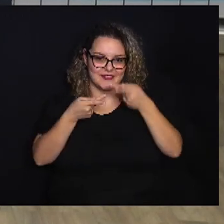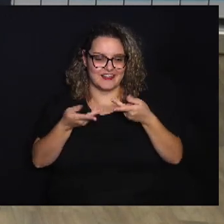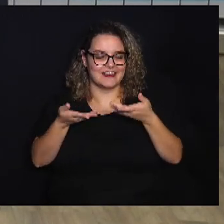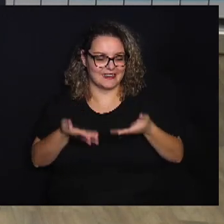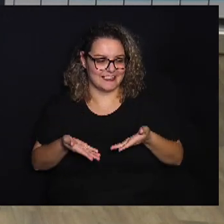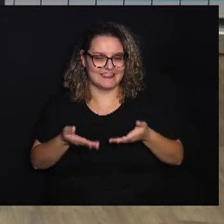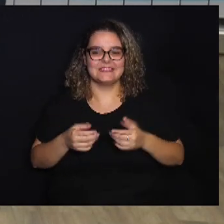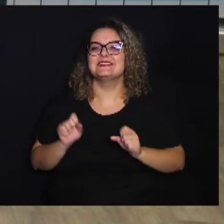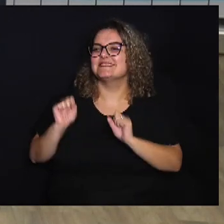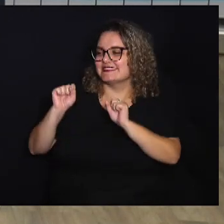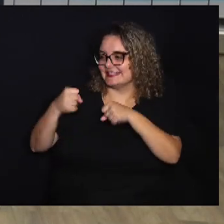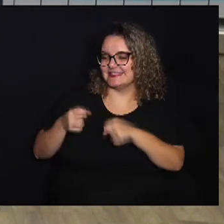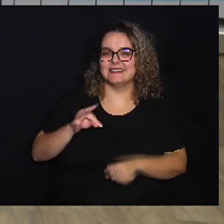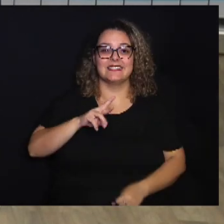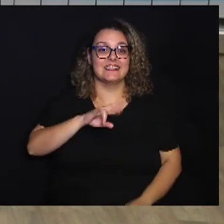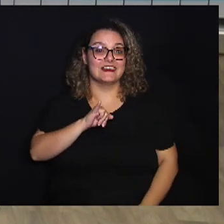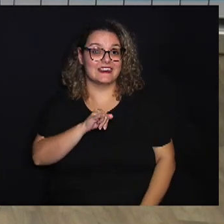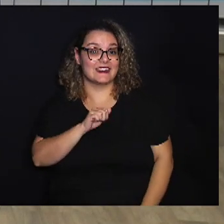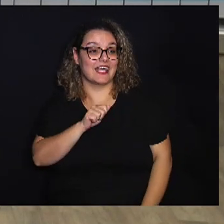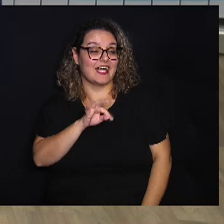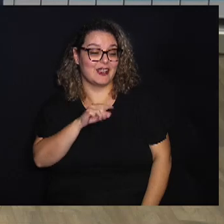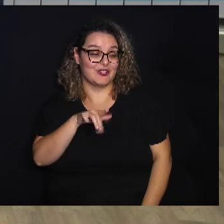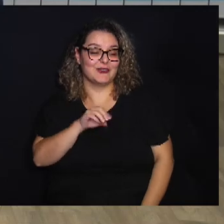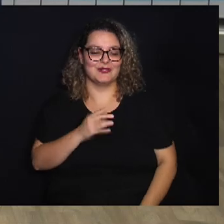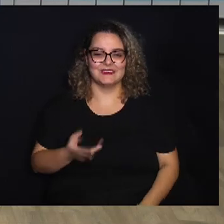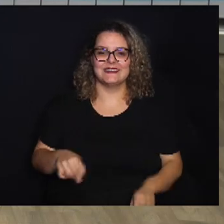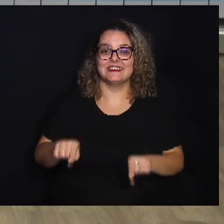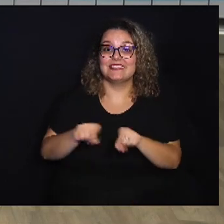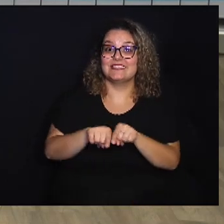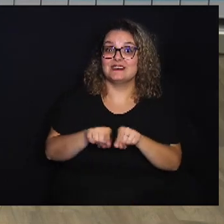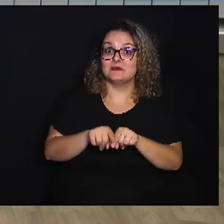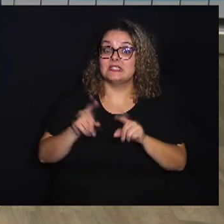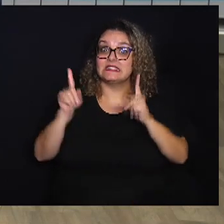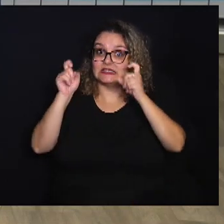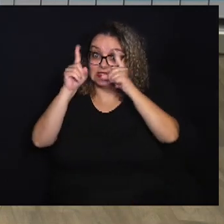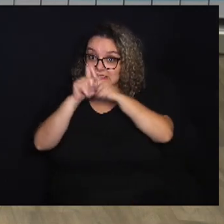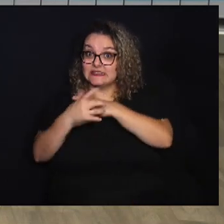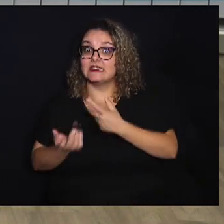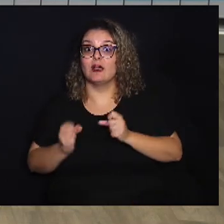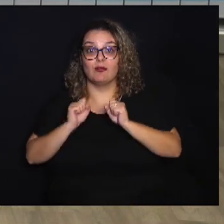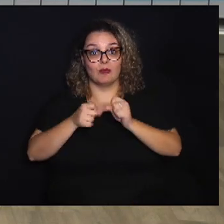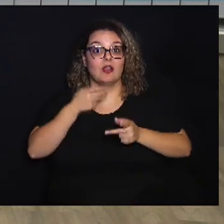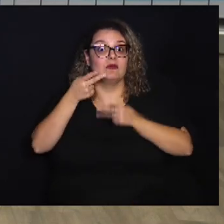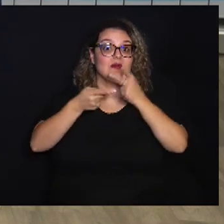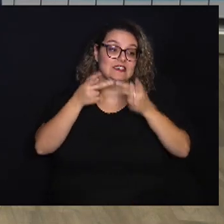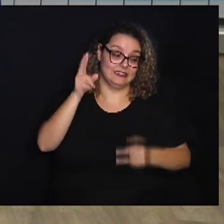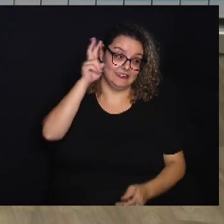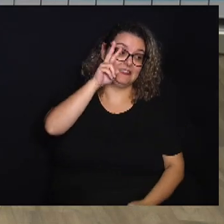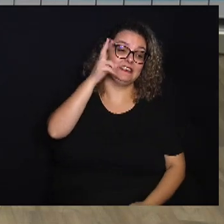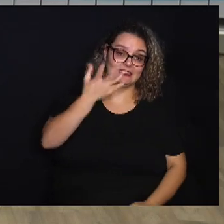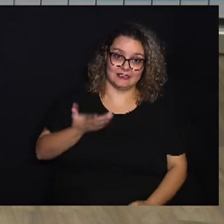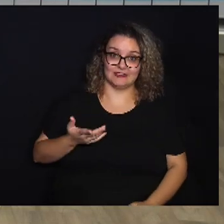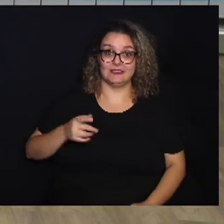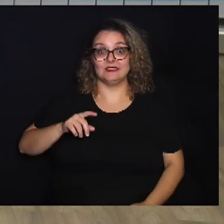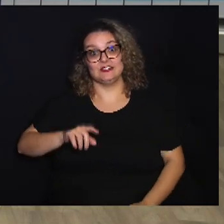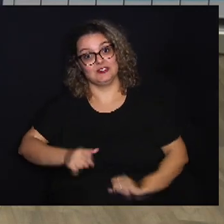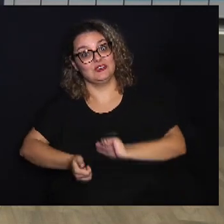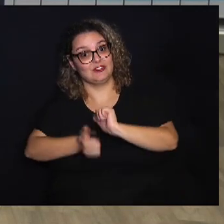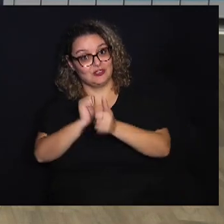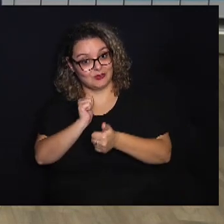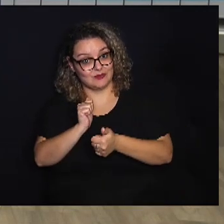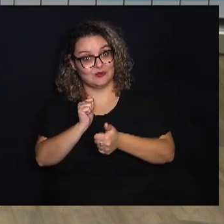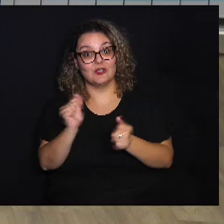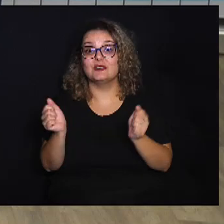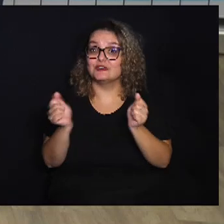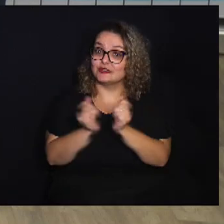então, sobre triatlo e também sobre as dificuldades para poder contar a história de esportistas.